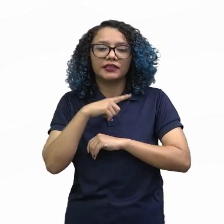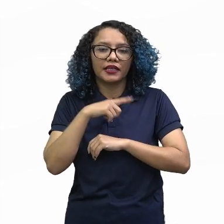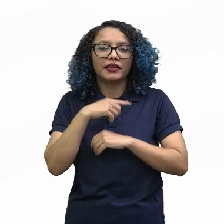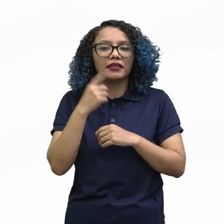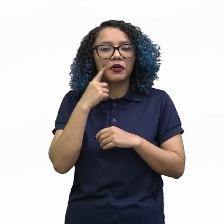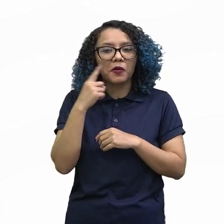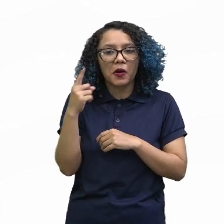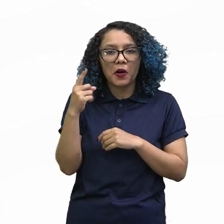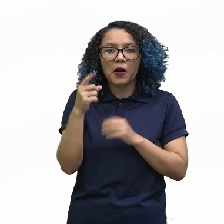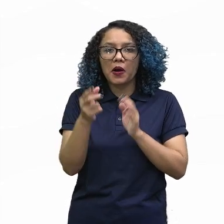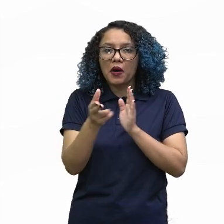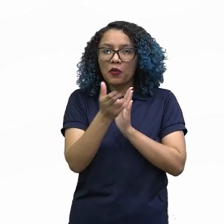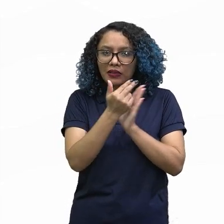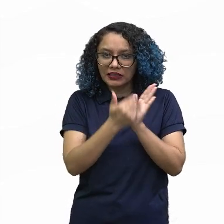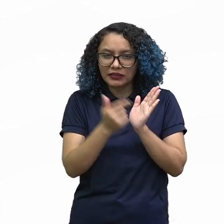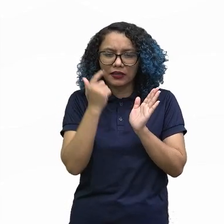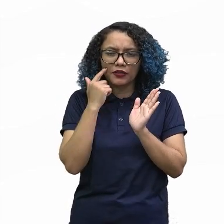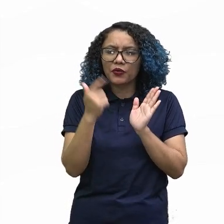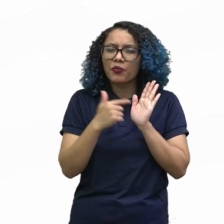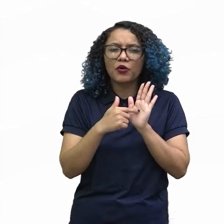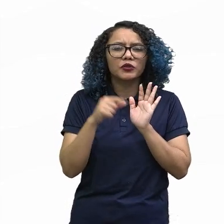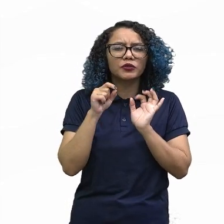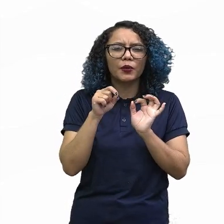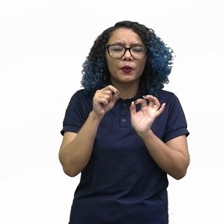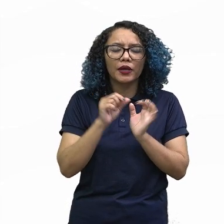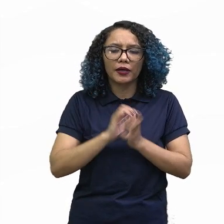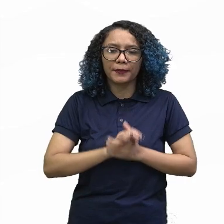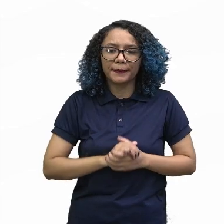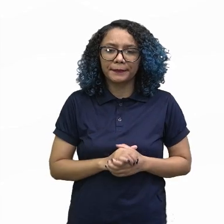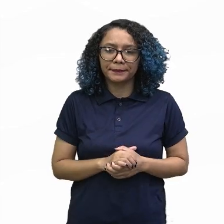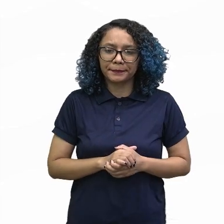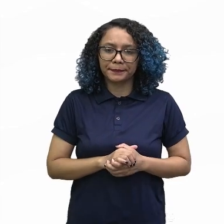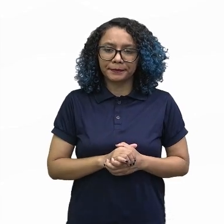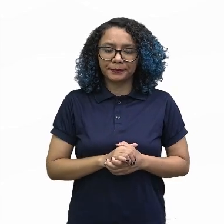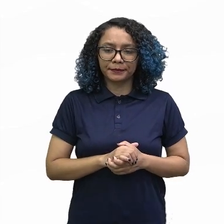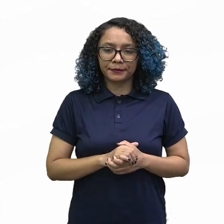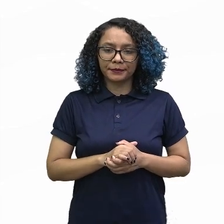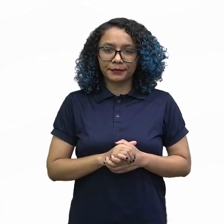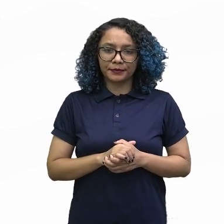esquema, você tem o seguinte, ó, para um gerador, eu